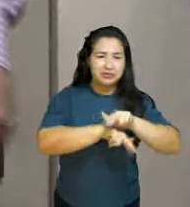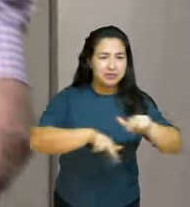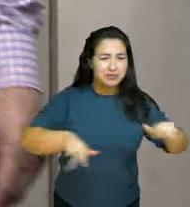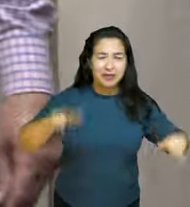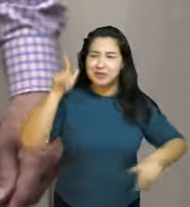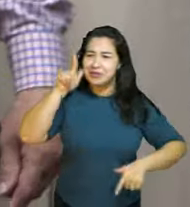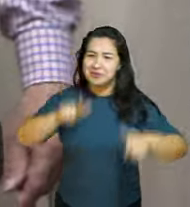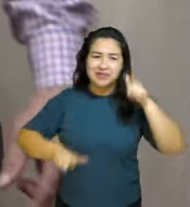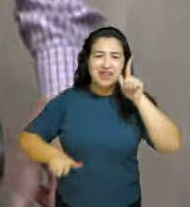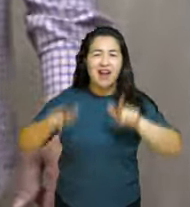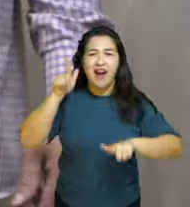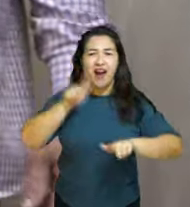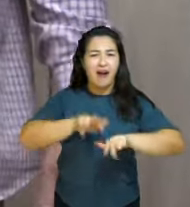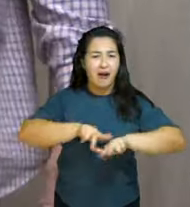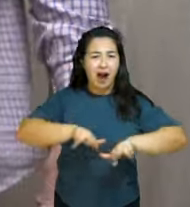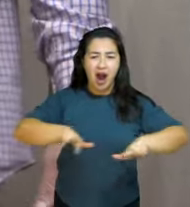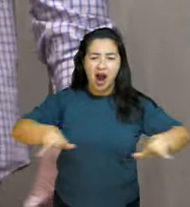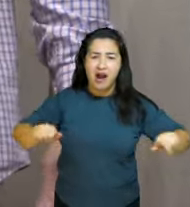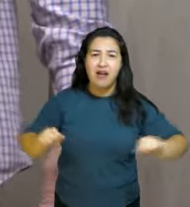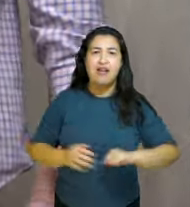com cada vez com mais